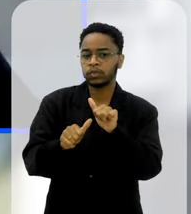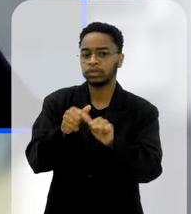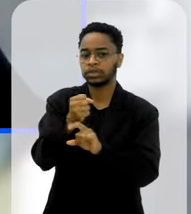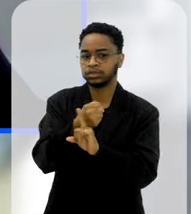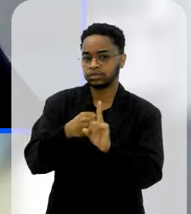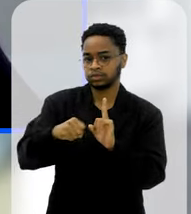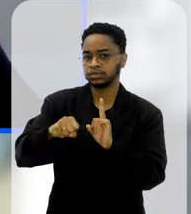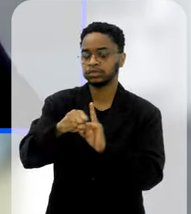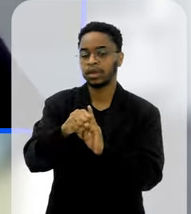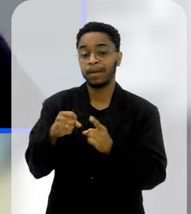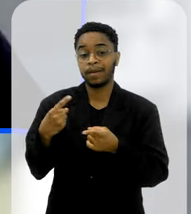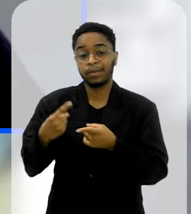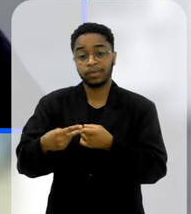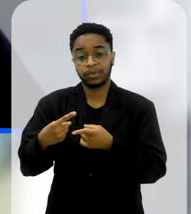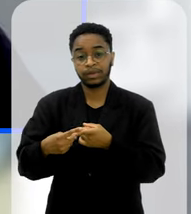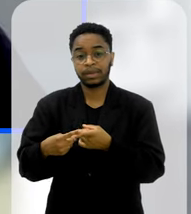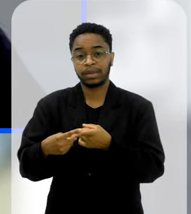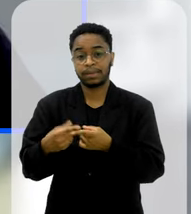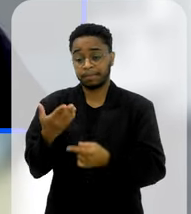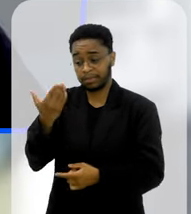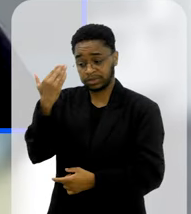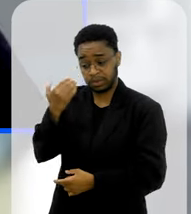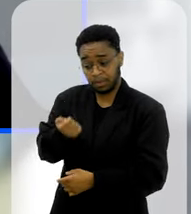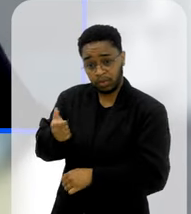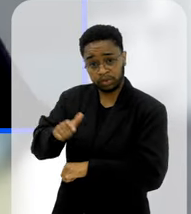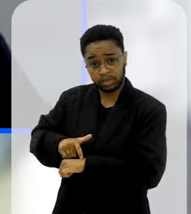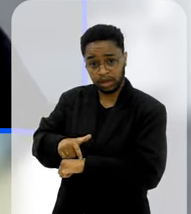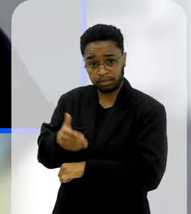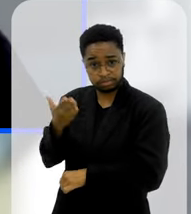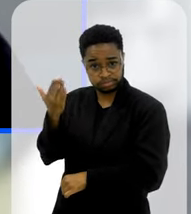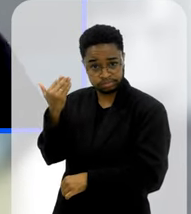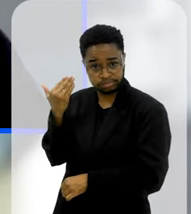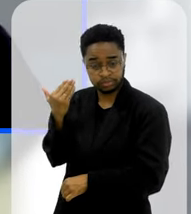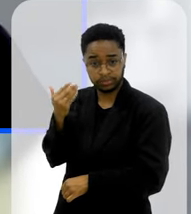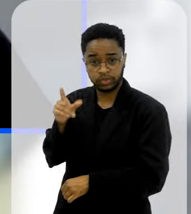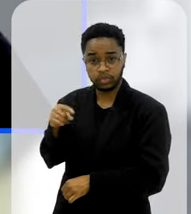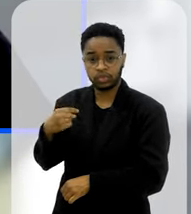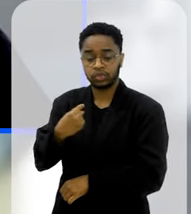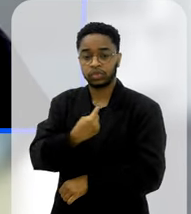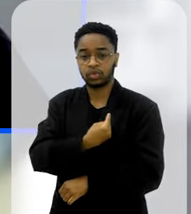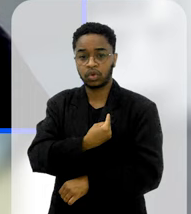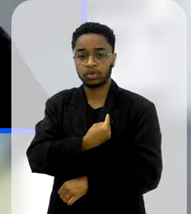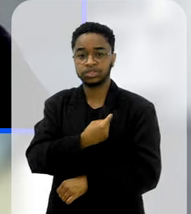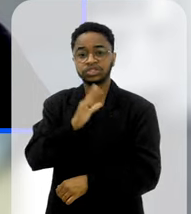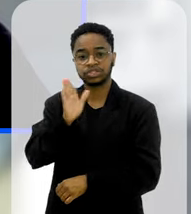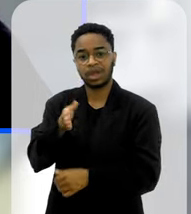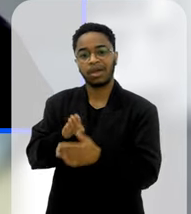mudança na sociedade. Porque até bem pouco tempo atrás nós estávamos